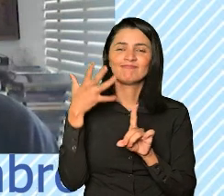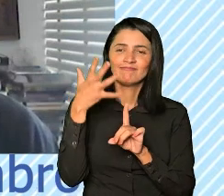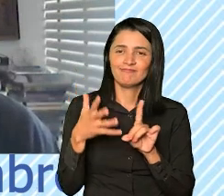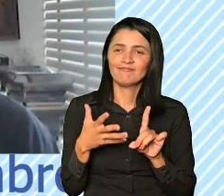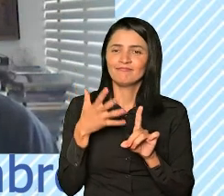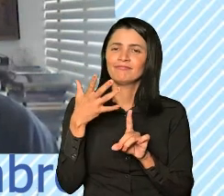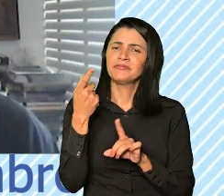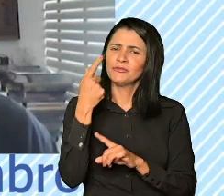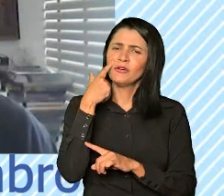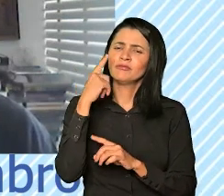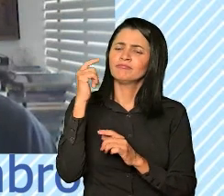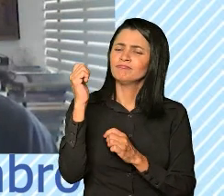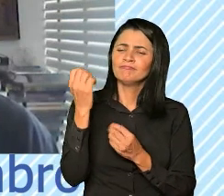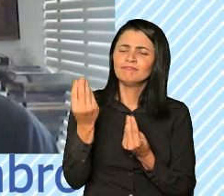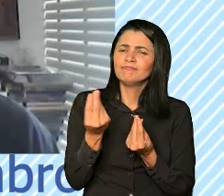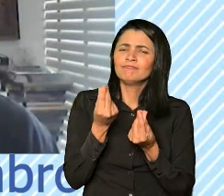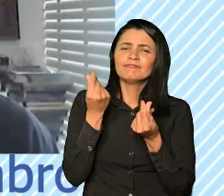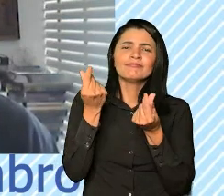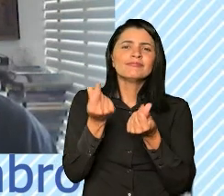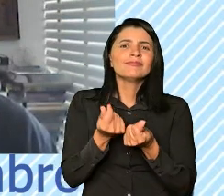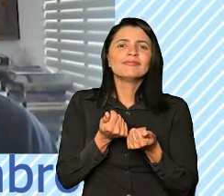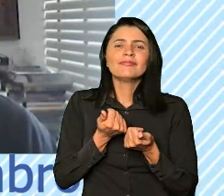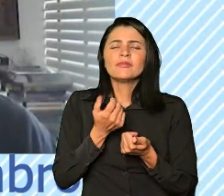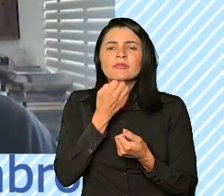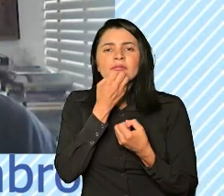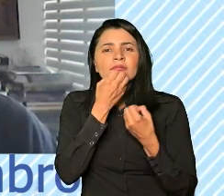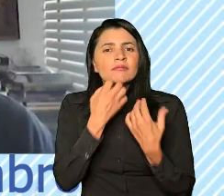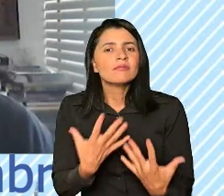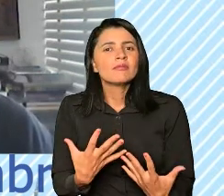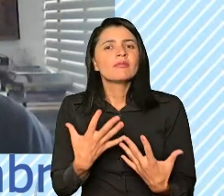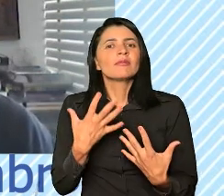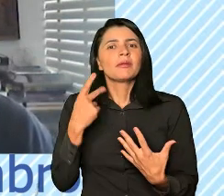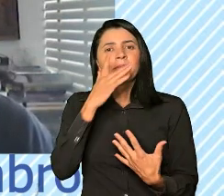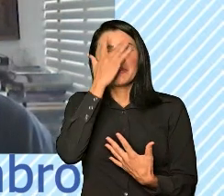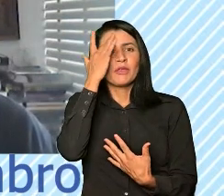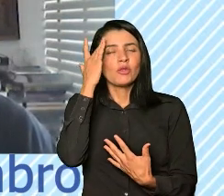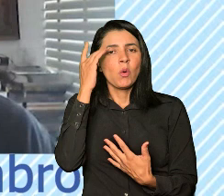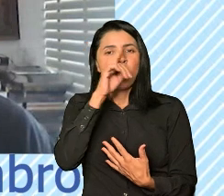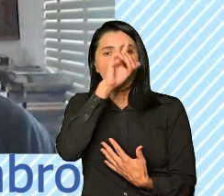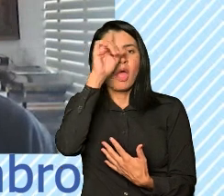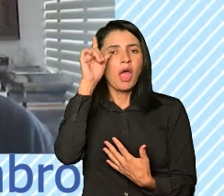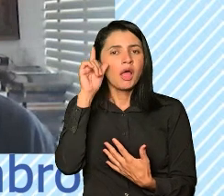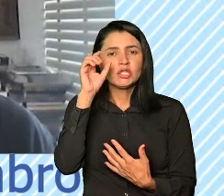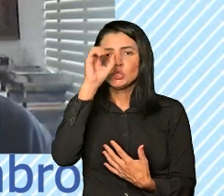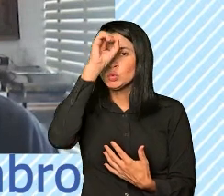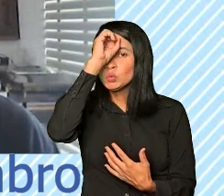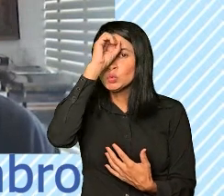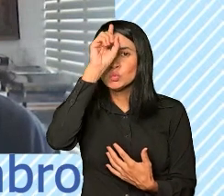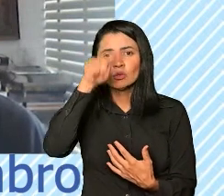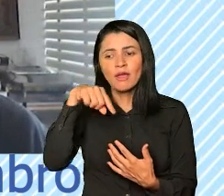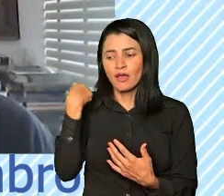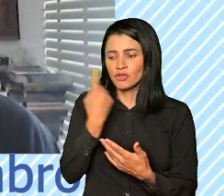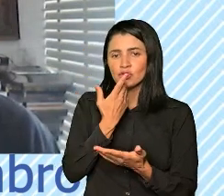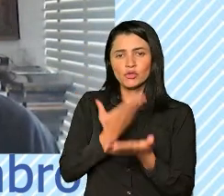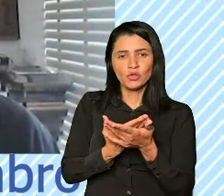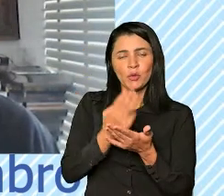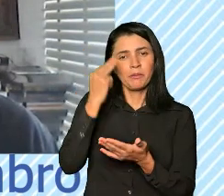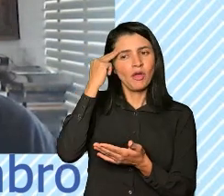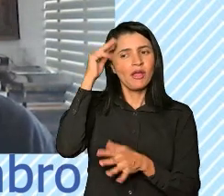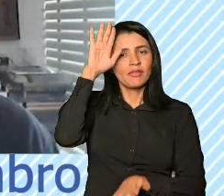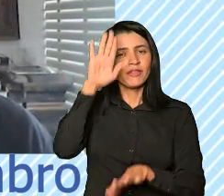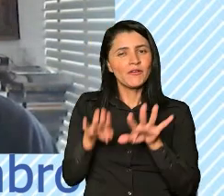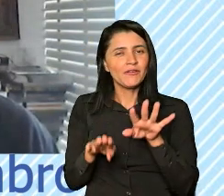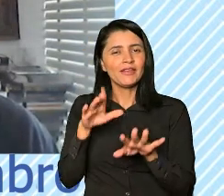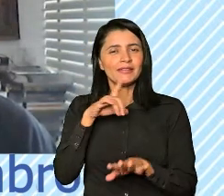Foi muito inspirador e é muito bom. A gente, para o público leigo, nós aqui que estudamos mais memória, talvez a gente tenha